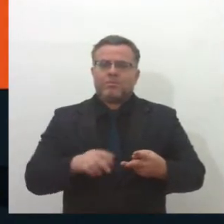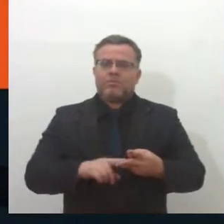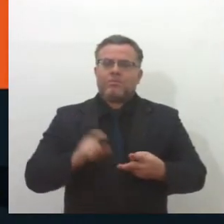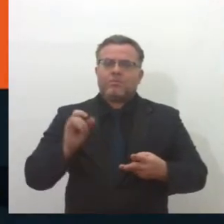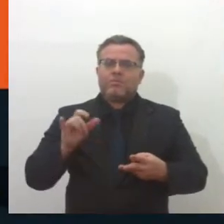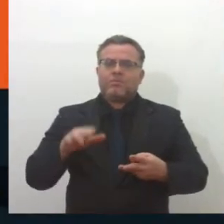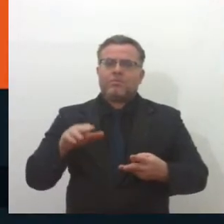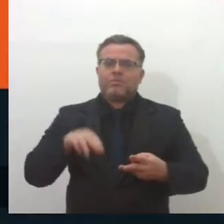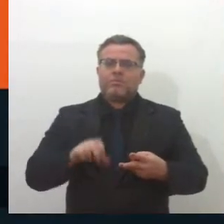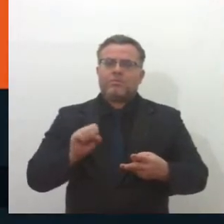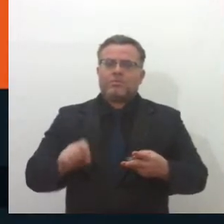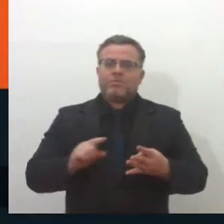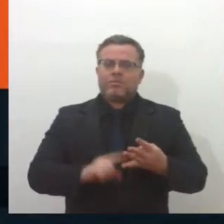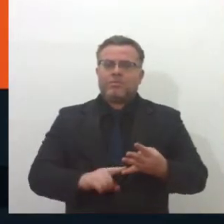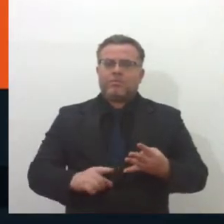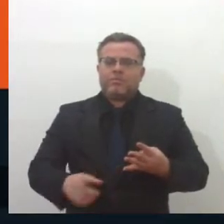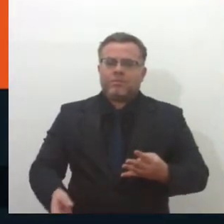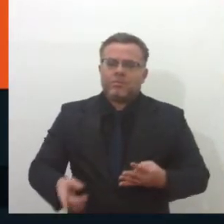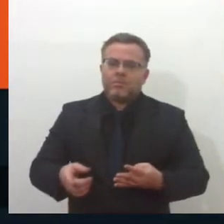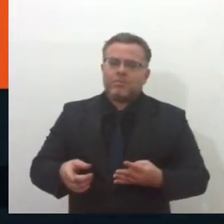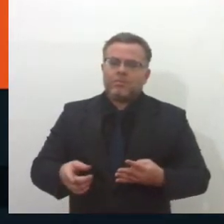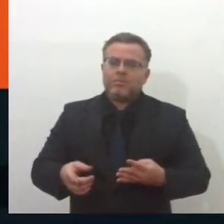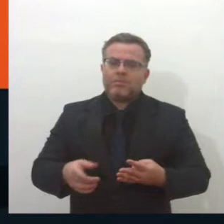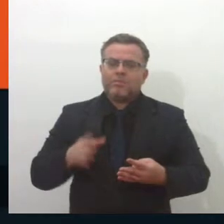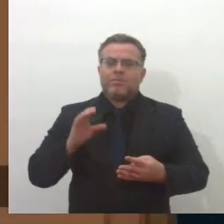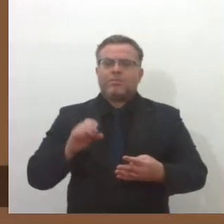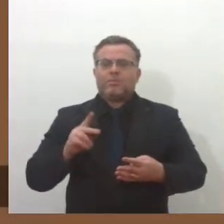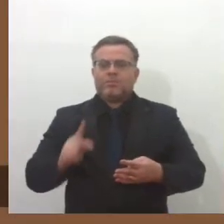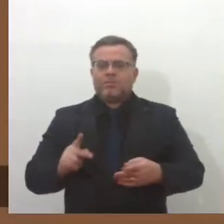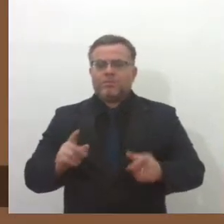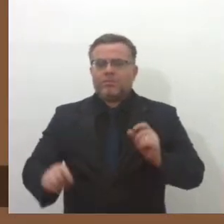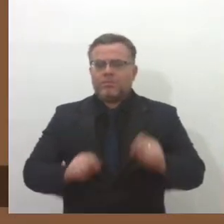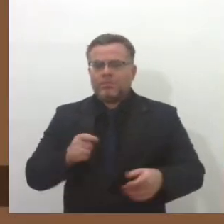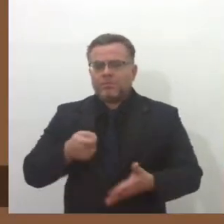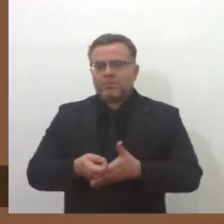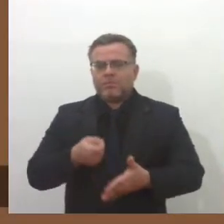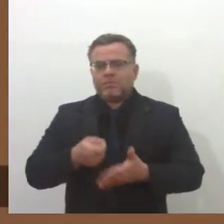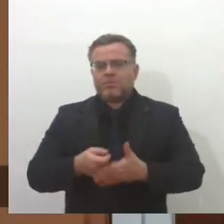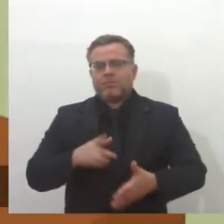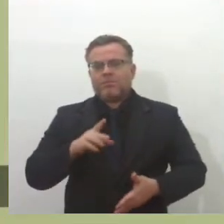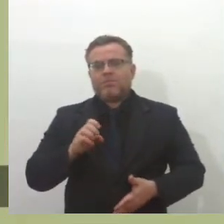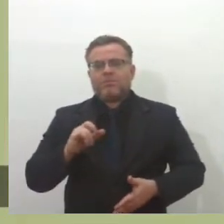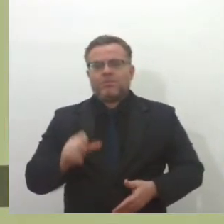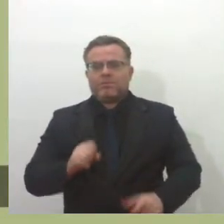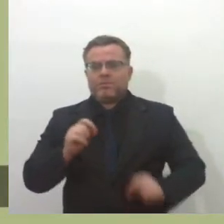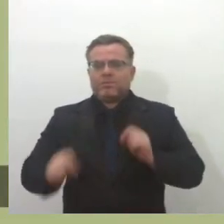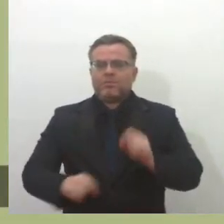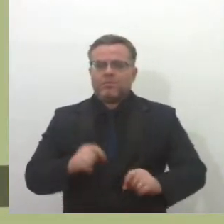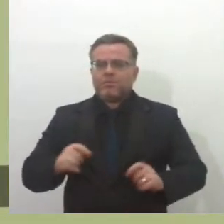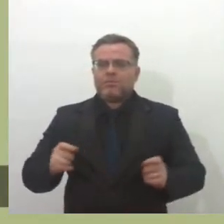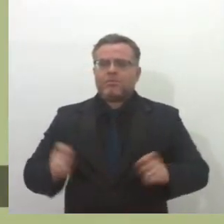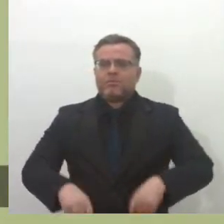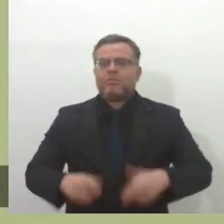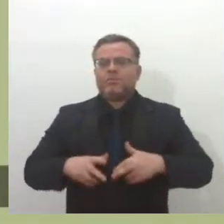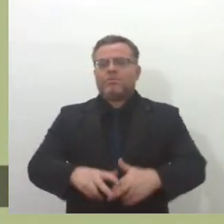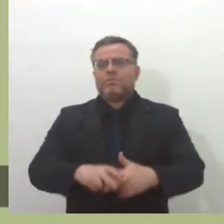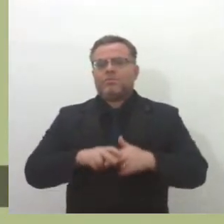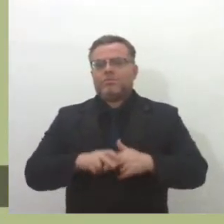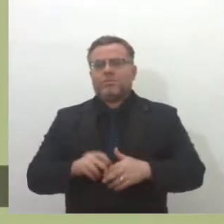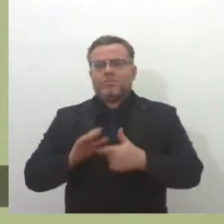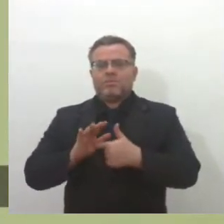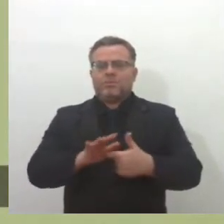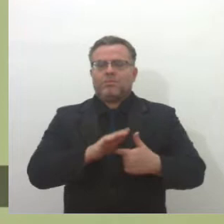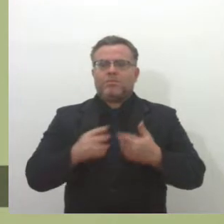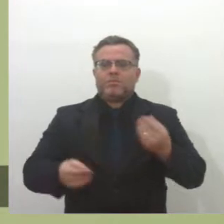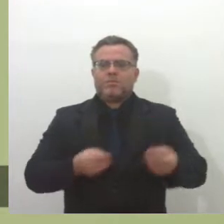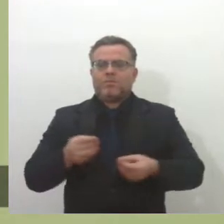de Iluminação Pública. Eles são obrigatórios e determinados por lei. PIS, COFINS e ICMS estão embutidos